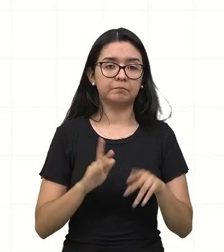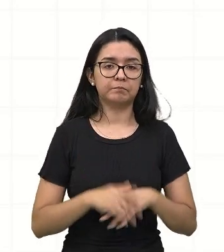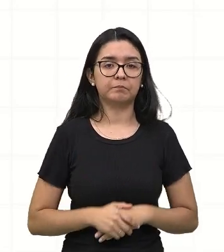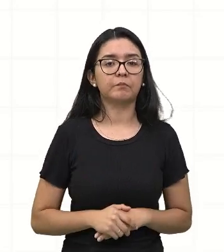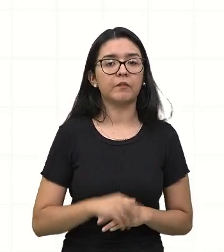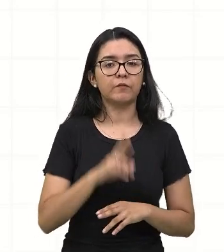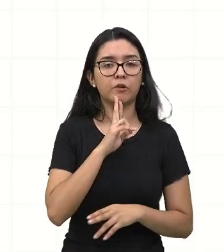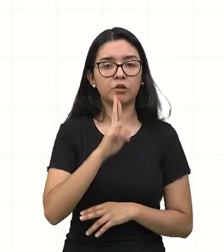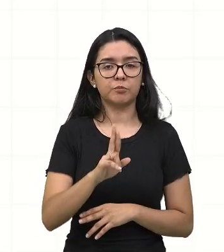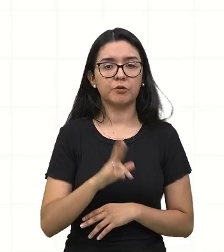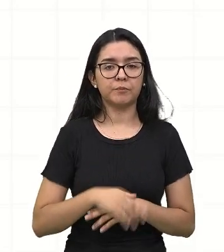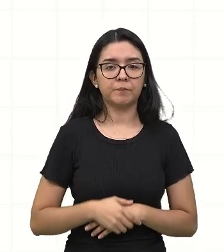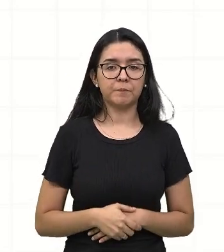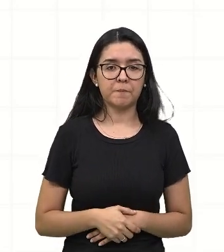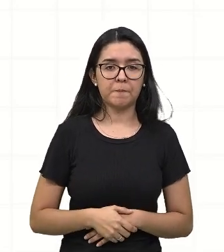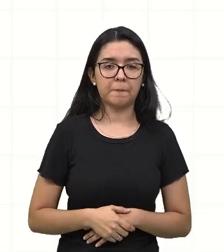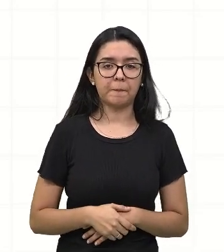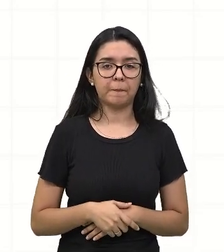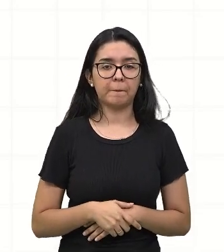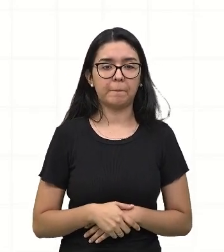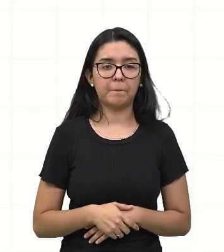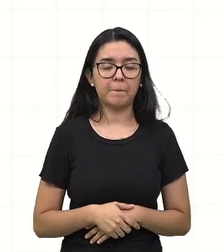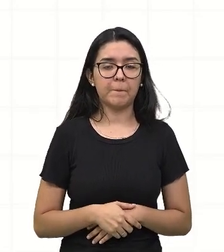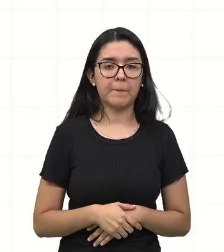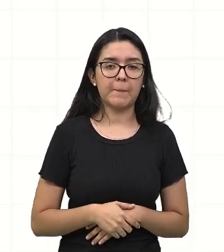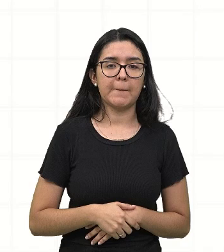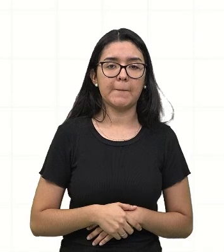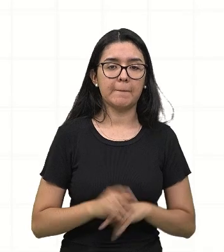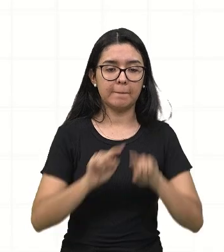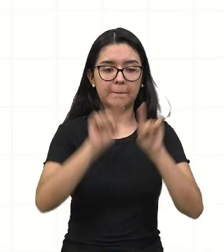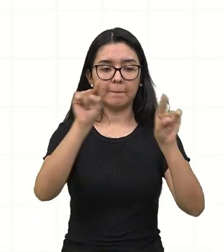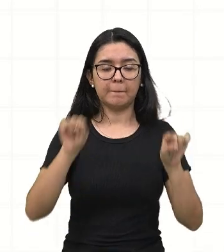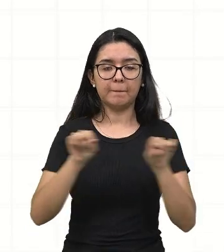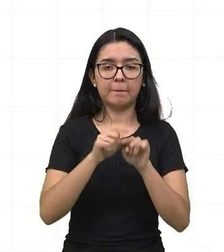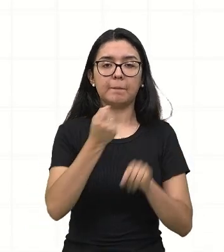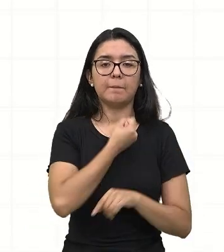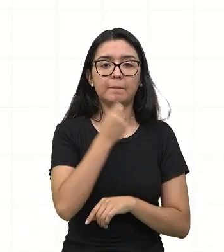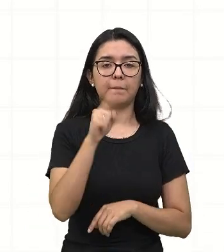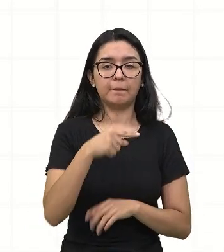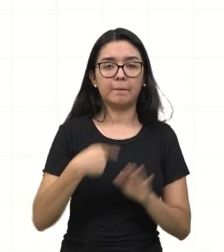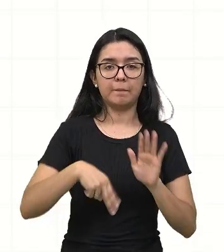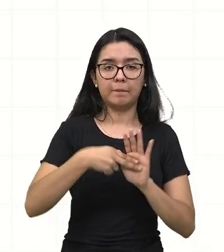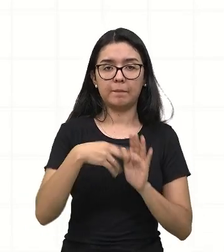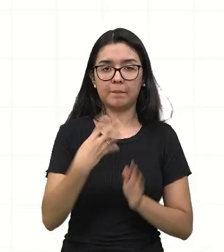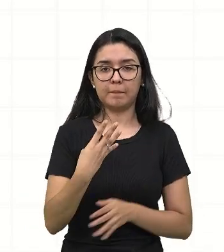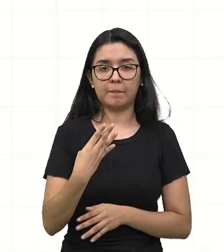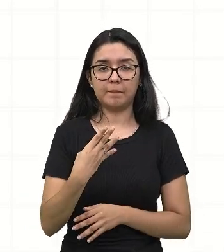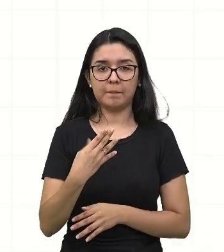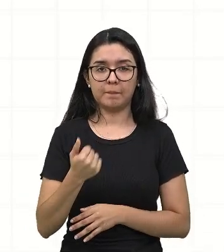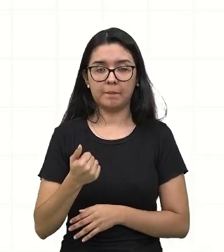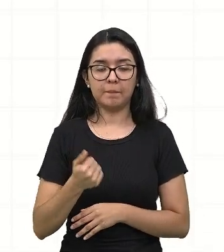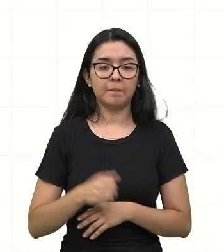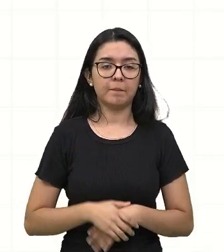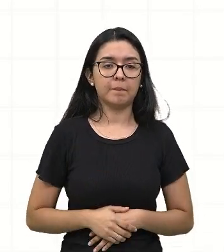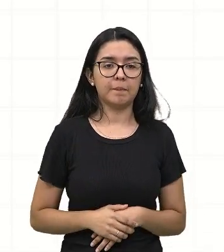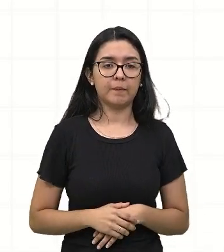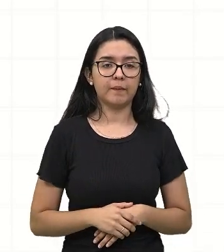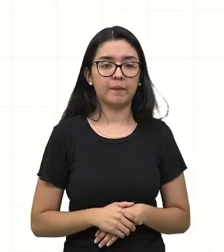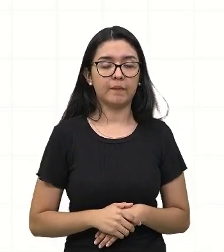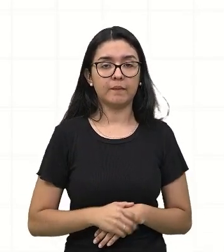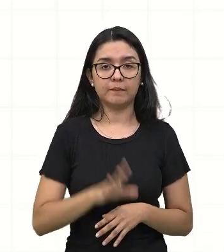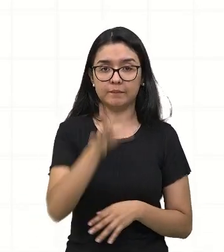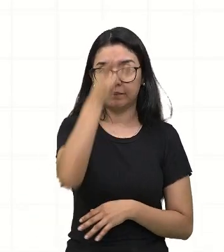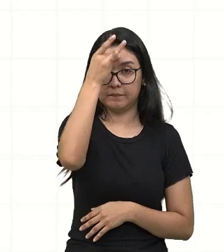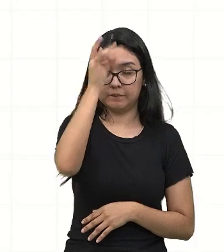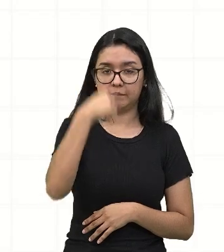a resposta aqui. A resposta do retângulo, que é o nosso termo desconhecido, é igual a 41. Beleza? Marca bem o que o